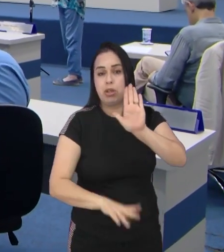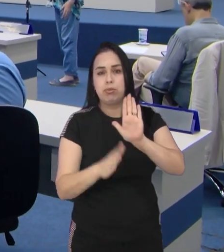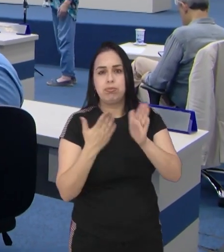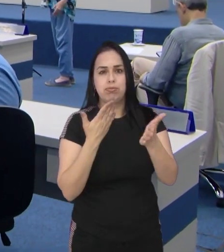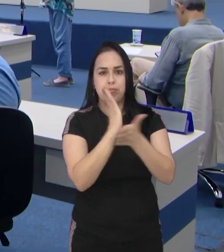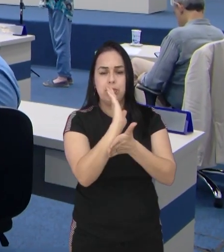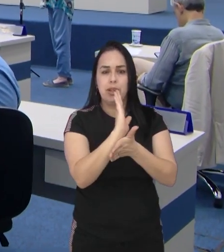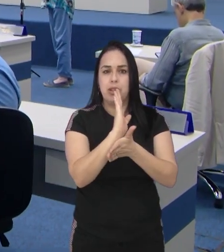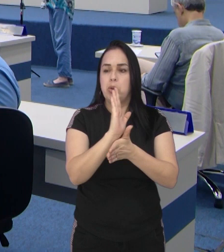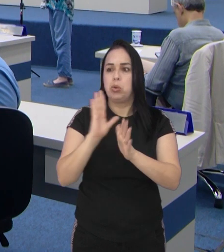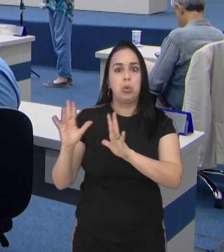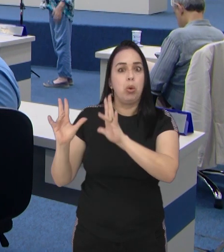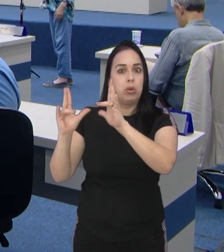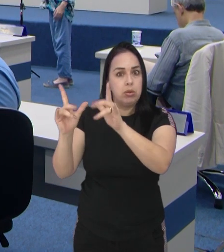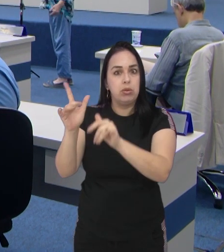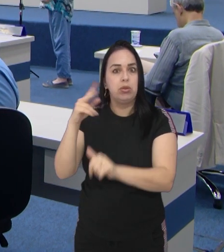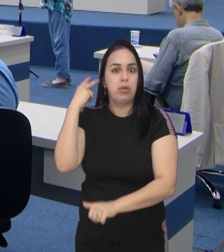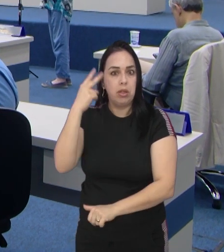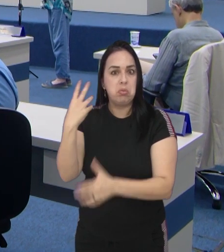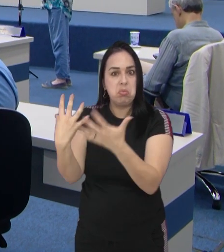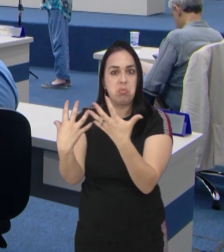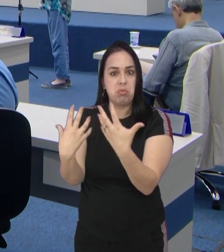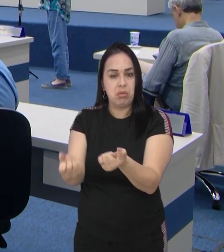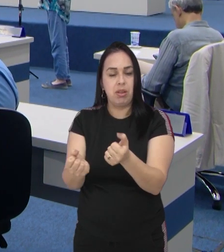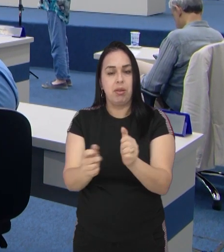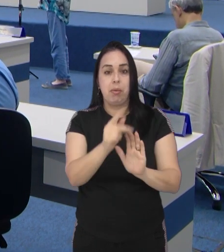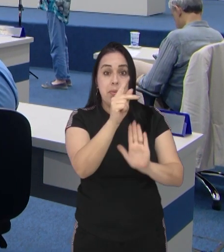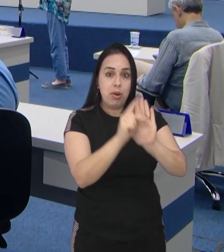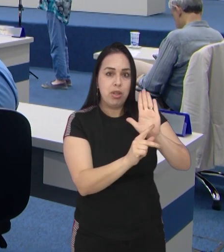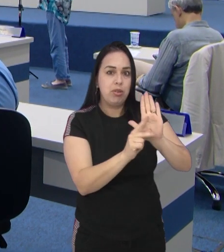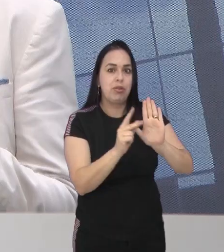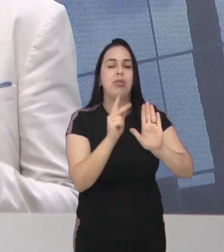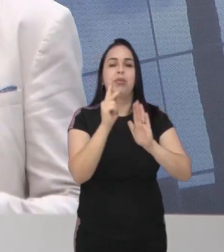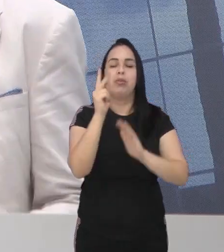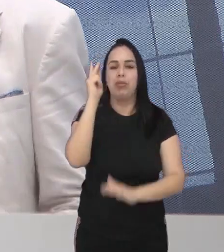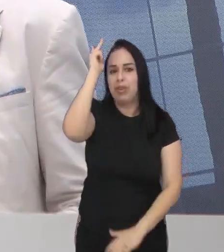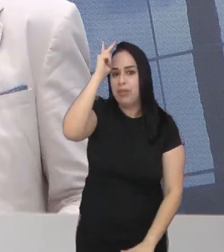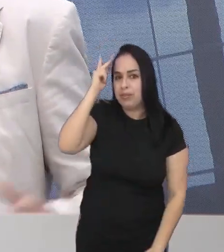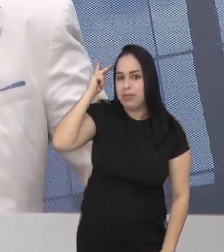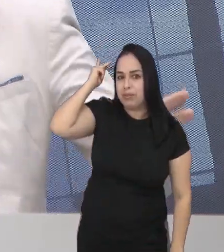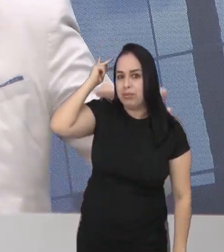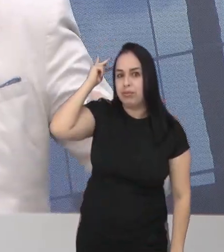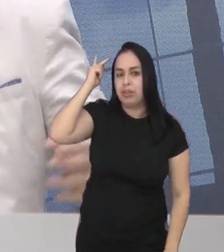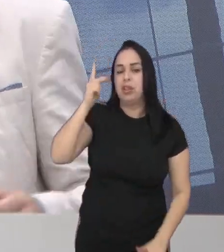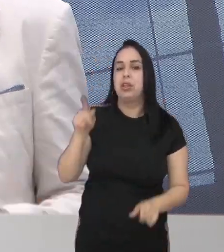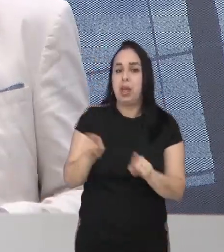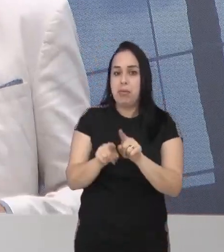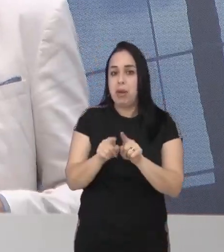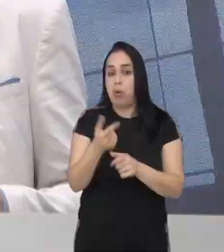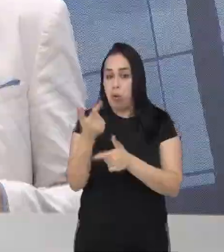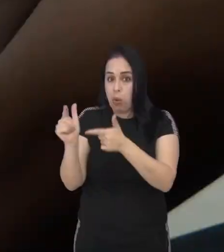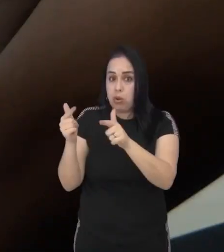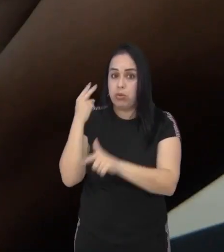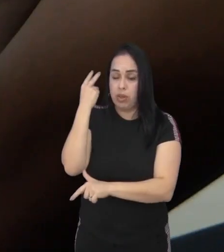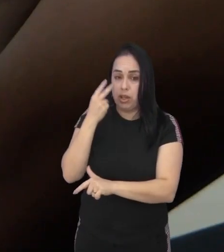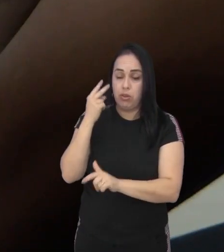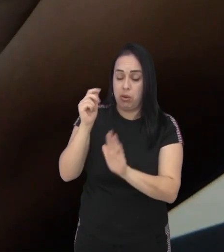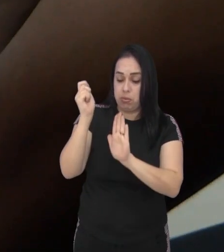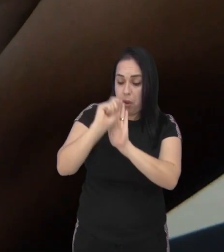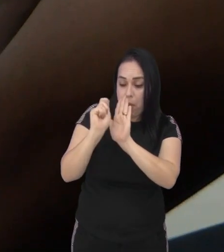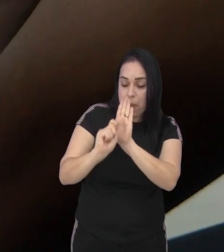sessão do ano, todos de forma unânime. Entre eles está o projeto do vereador Fernando Petit, assinado por outros